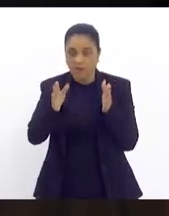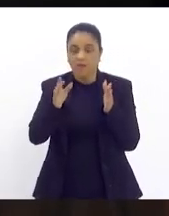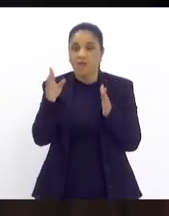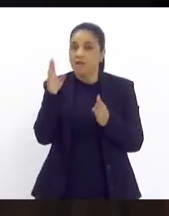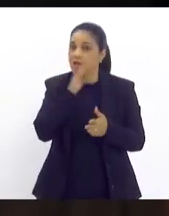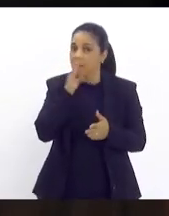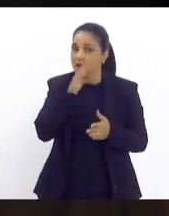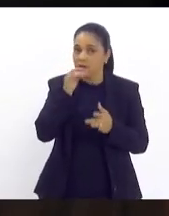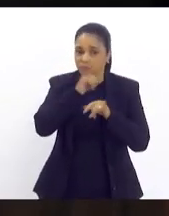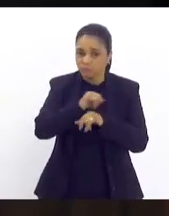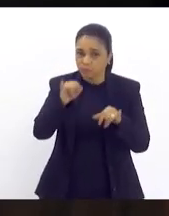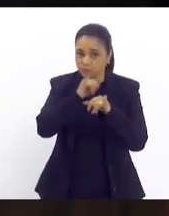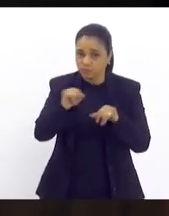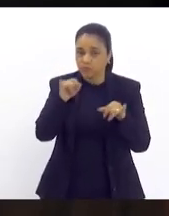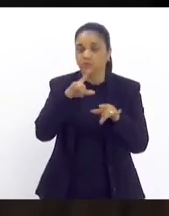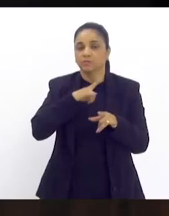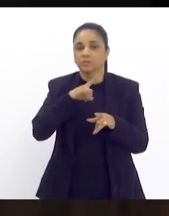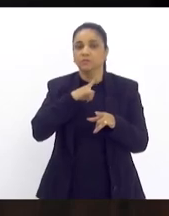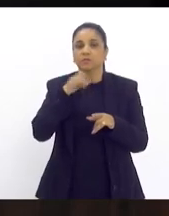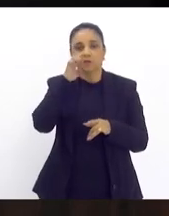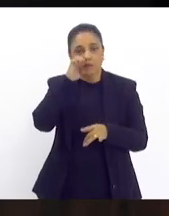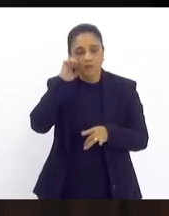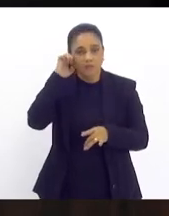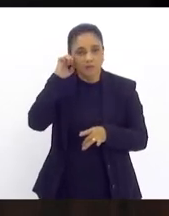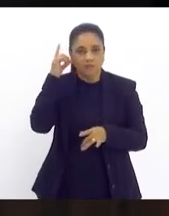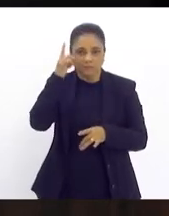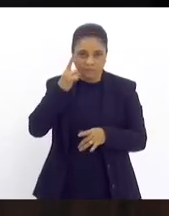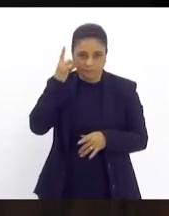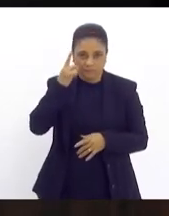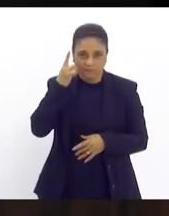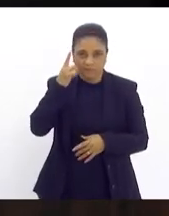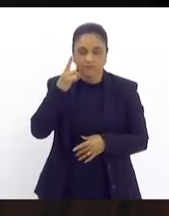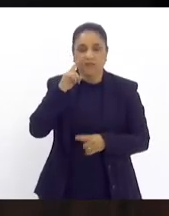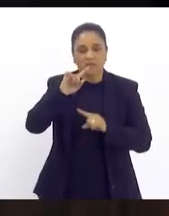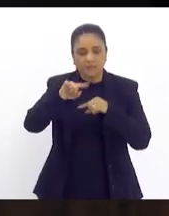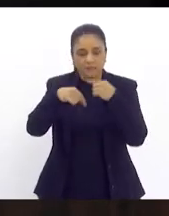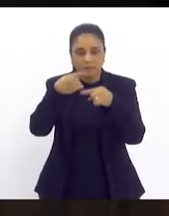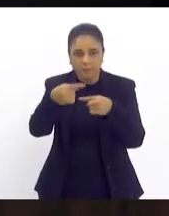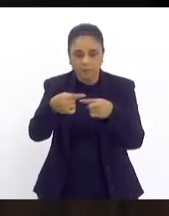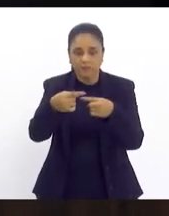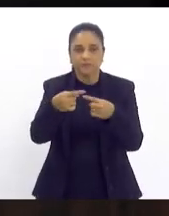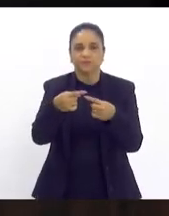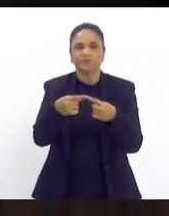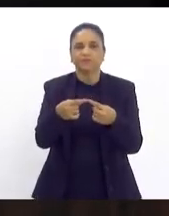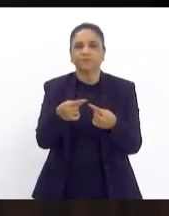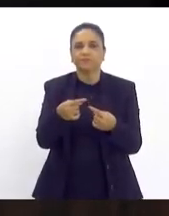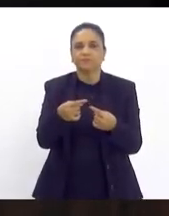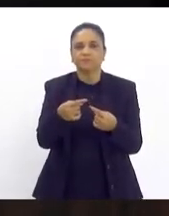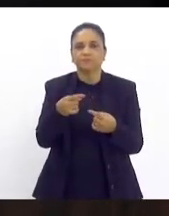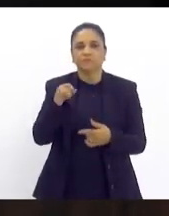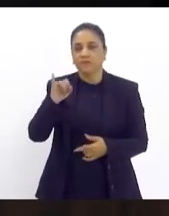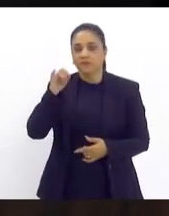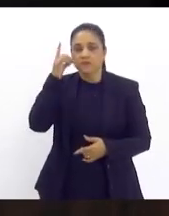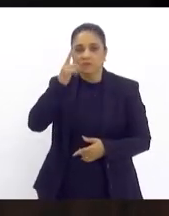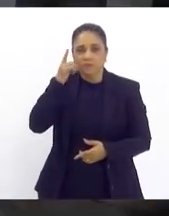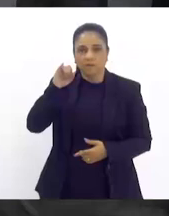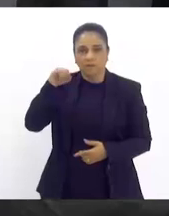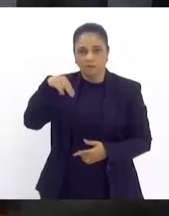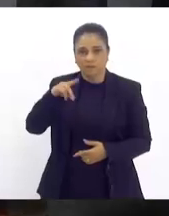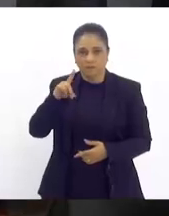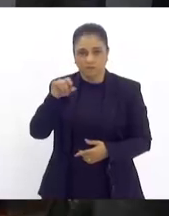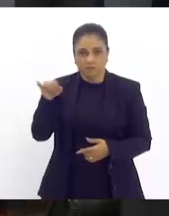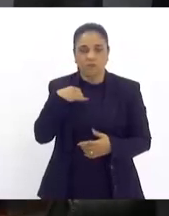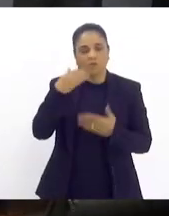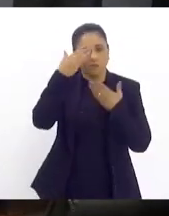que nós temos escrito na ordem do dia deputada élika depois a deputada eh indivermelão Obrigada